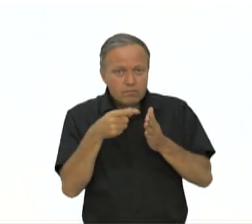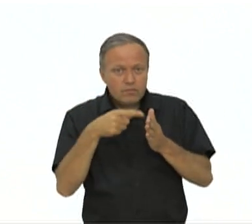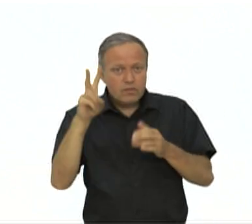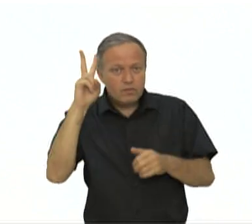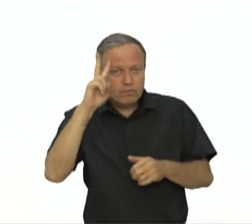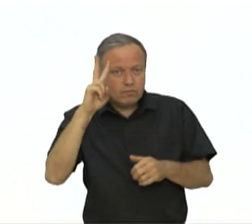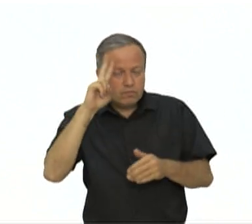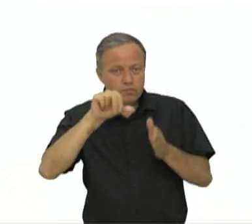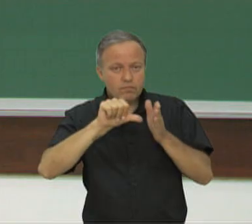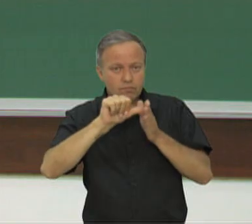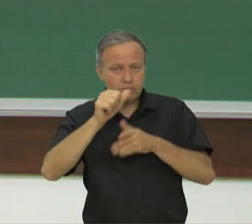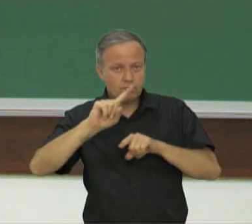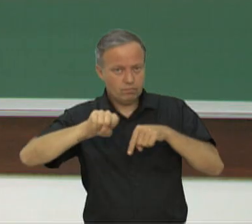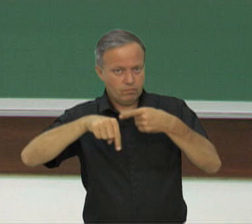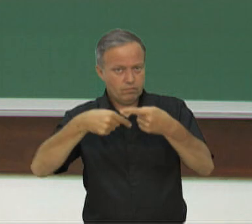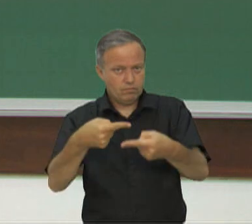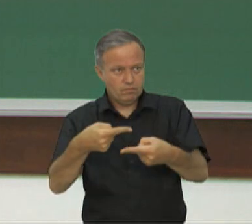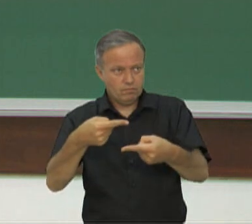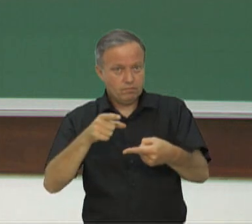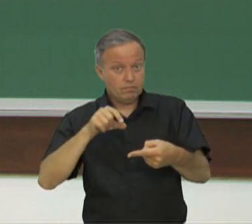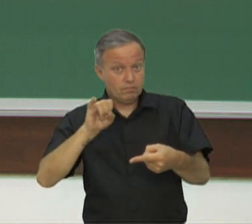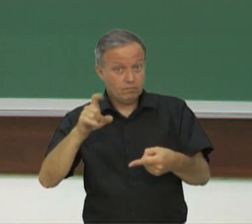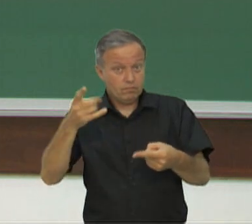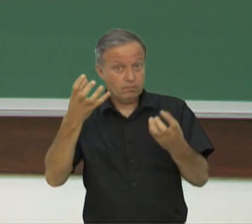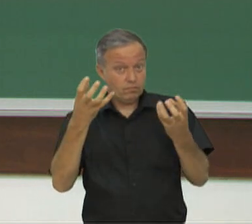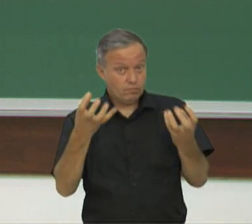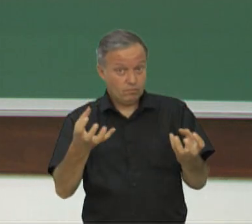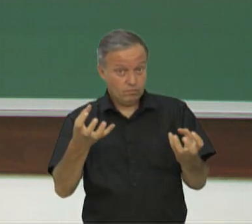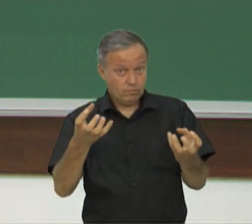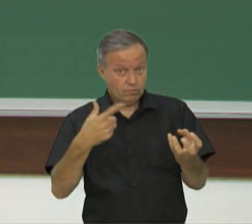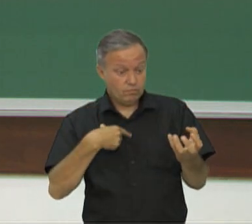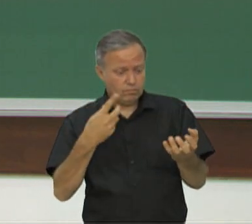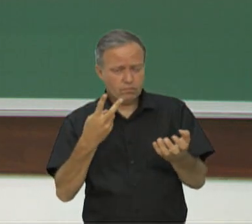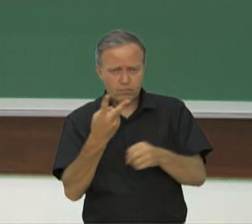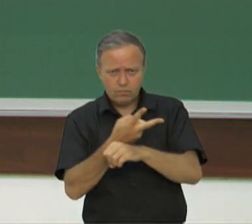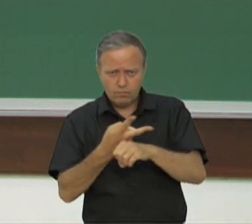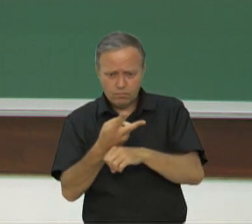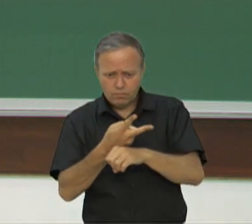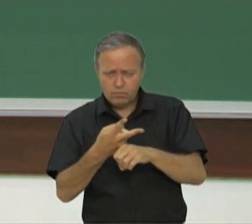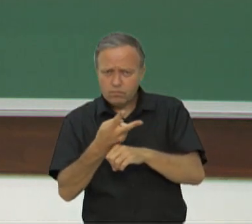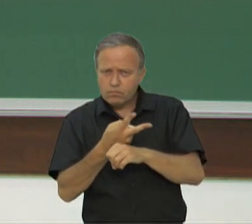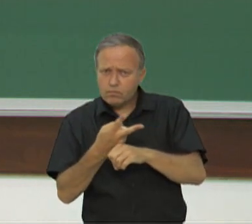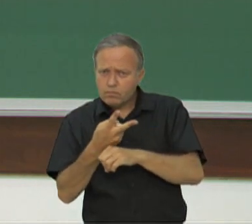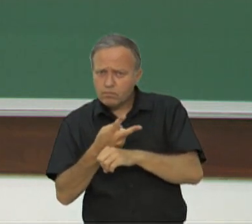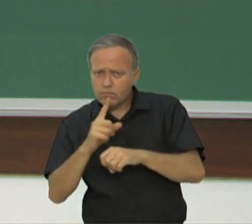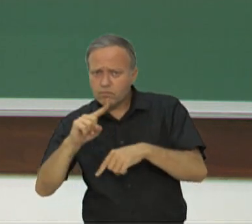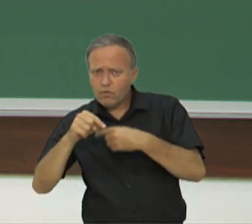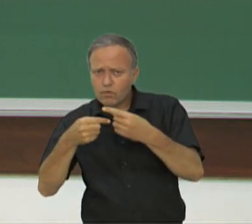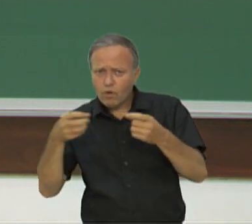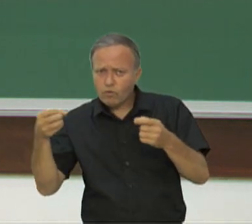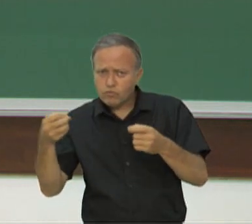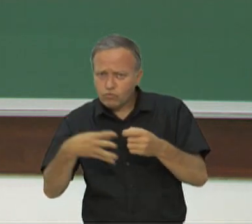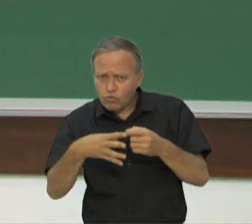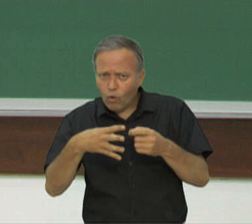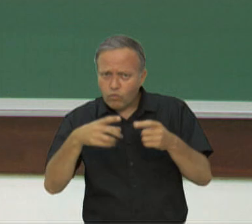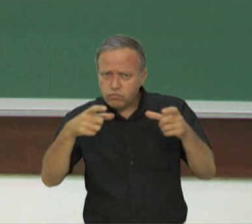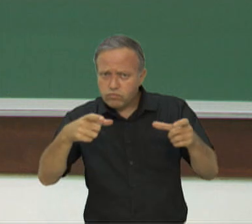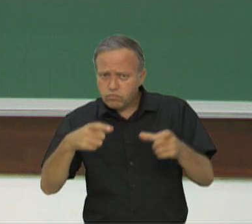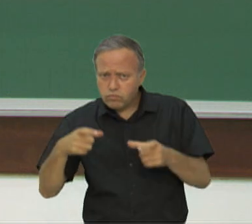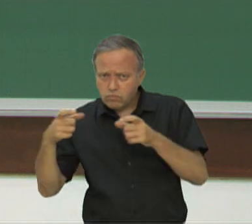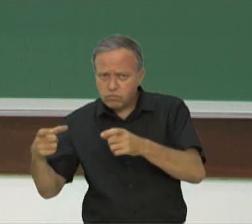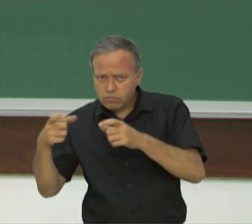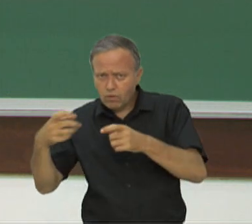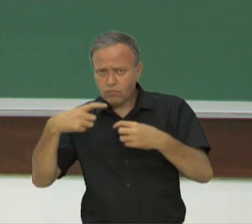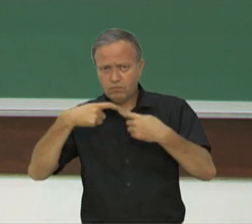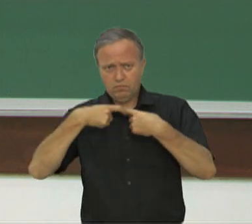primeiro. Aí depois, se você quiser dar uma pesquisada, conhecer novas instalações, novas